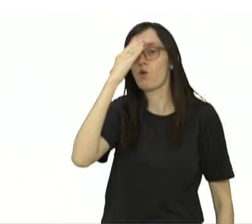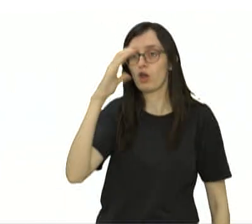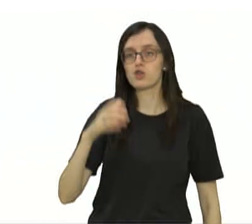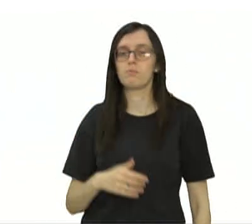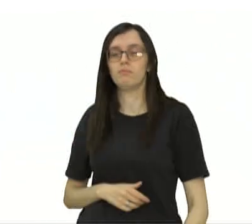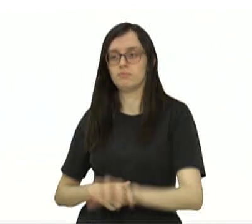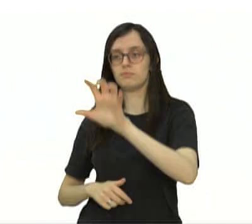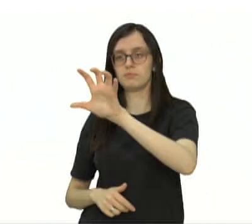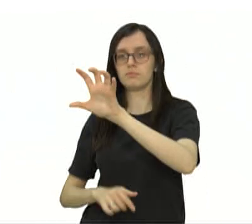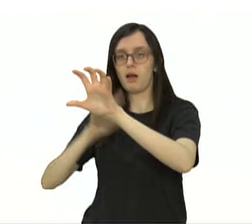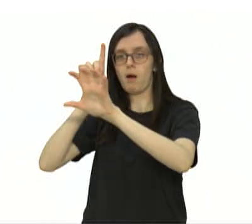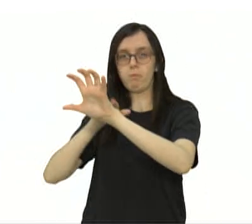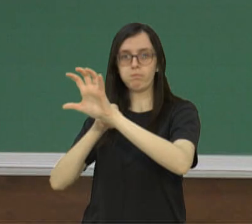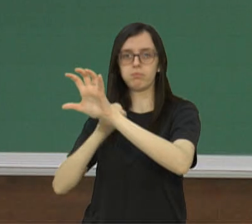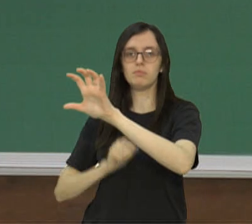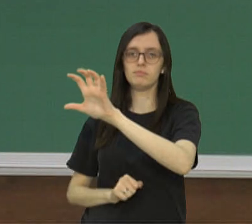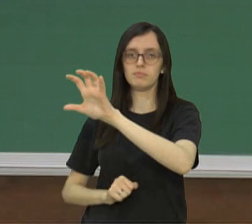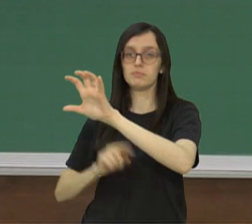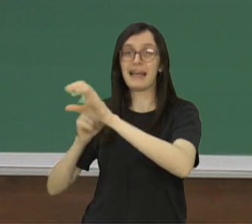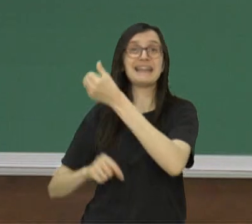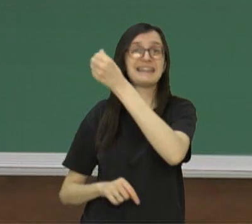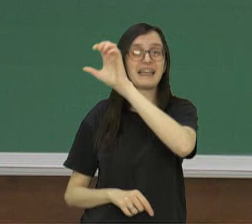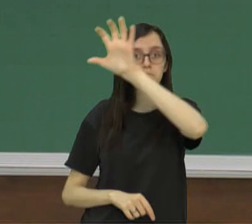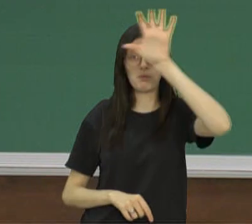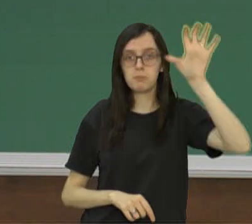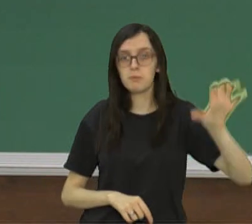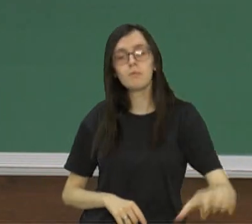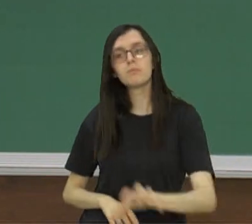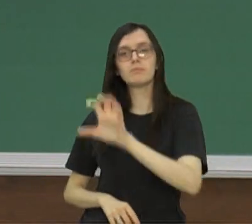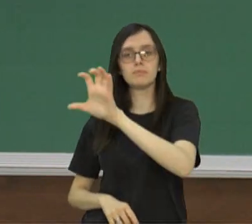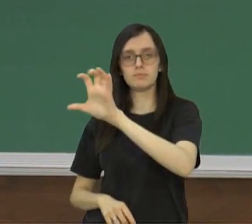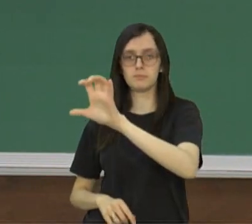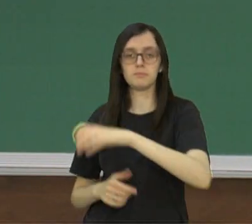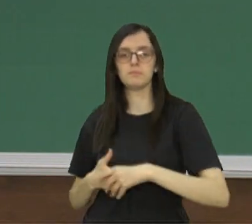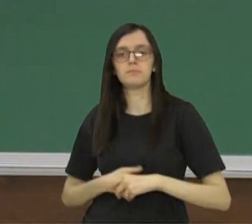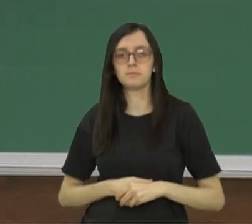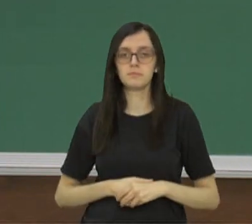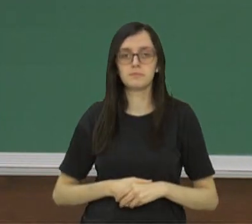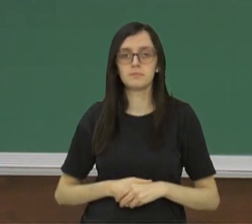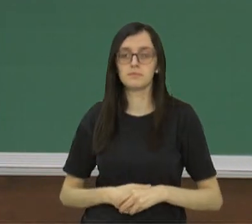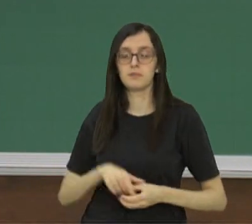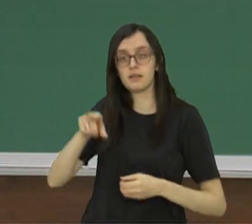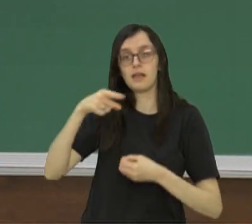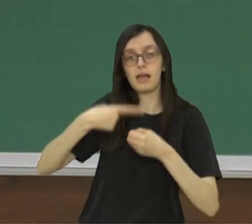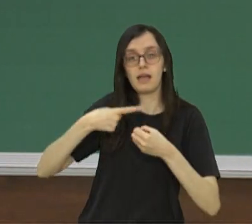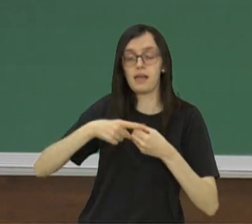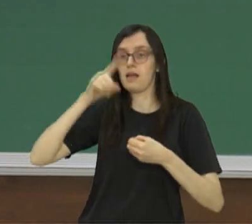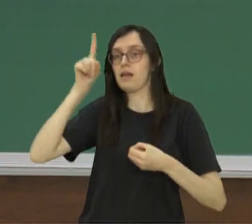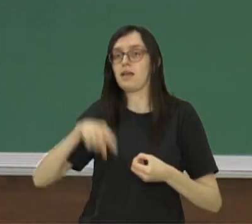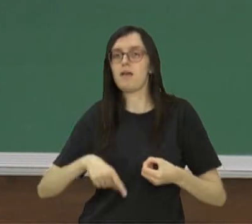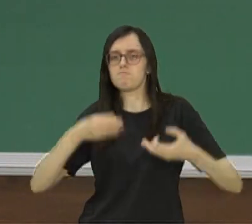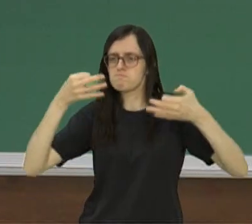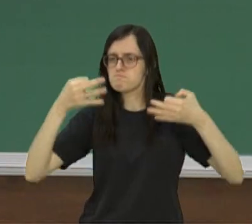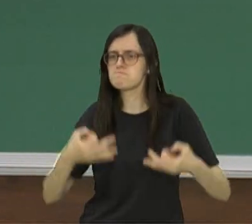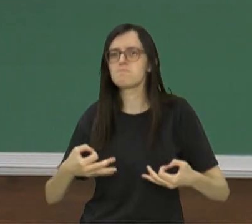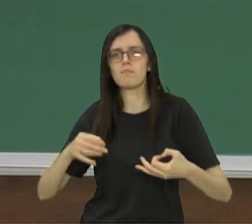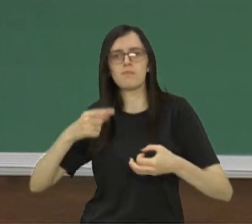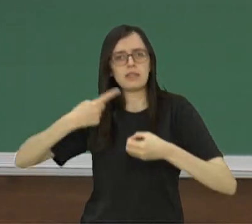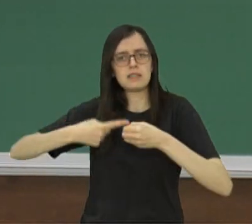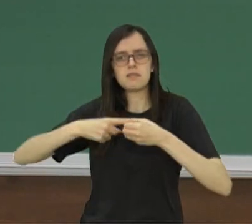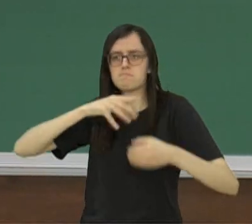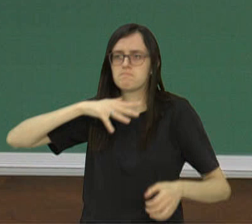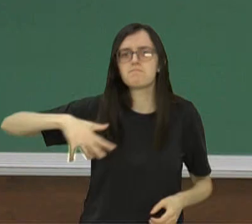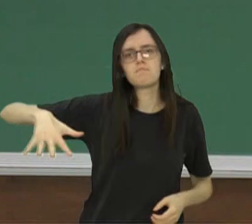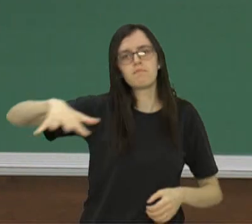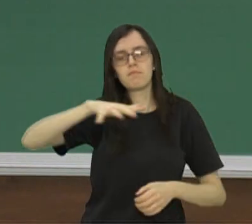uma região intermediária, é uma das 6 regiões intermediárias. É uma cidade bem urbanizada, certo?